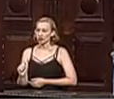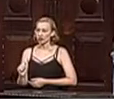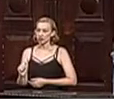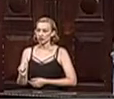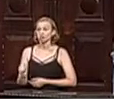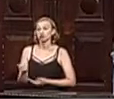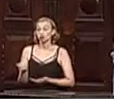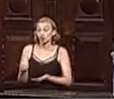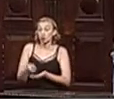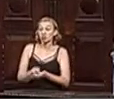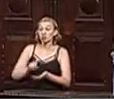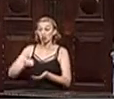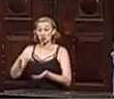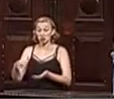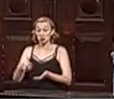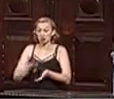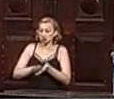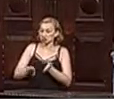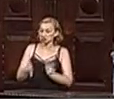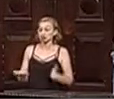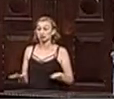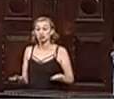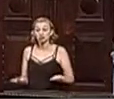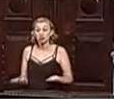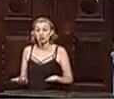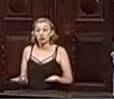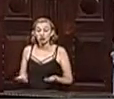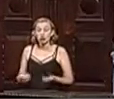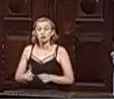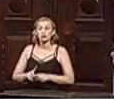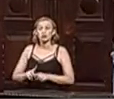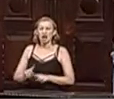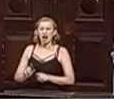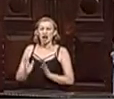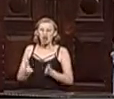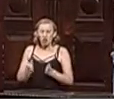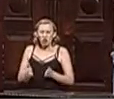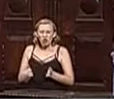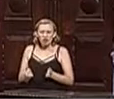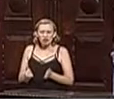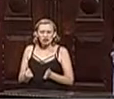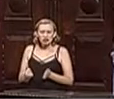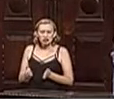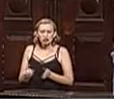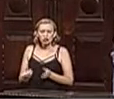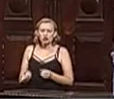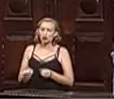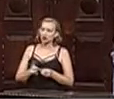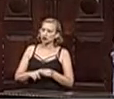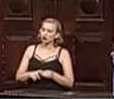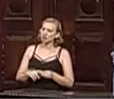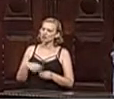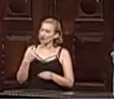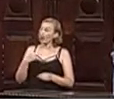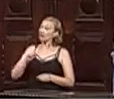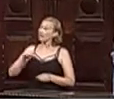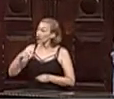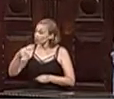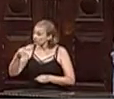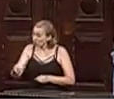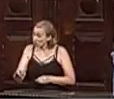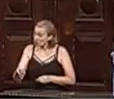para a presidência dessa tão importante instituição, mas que depois, agora recentemente, voltamos a falar, depois